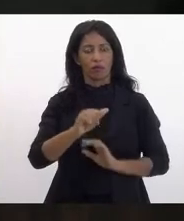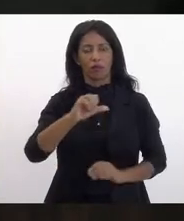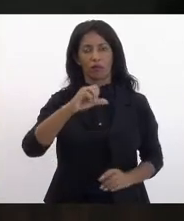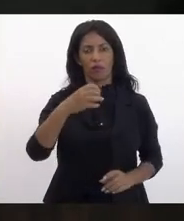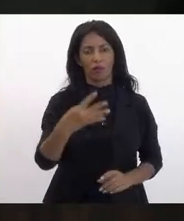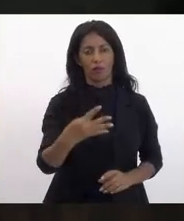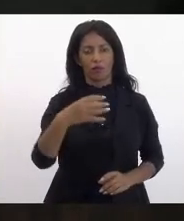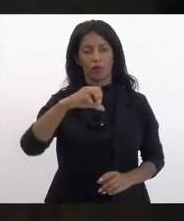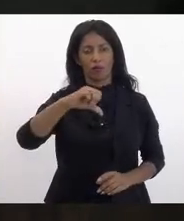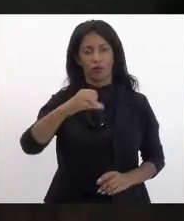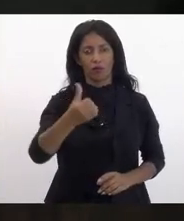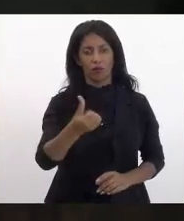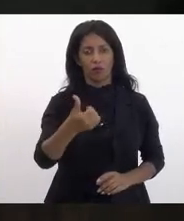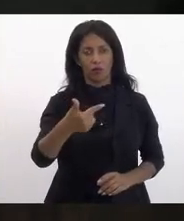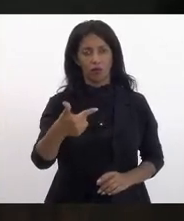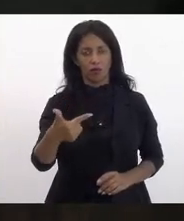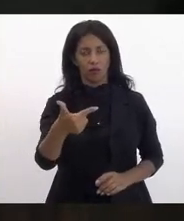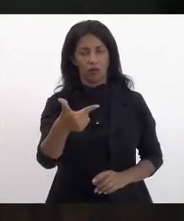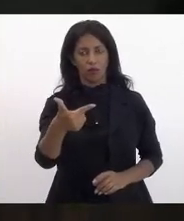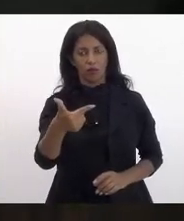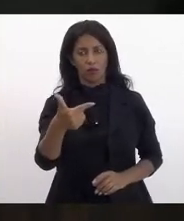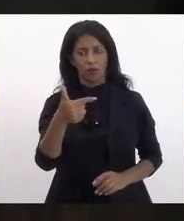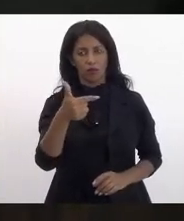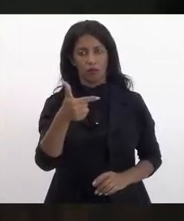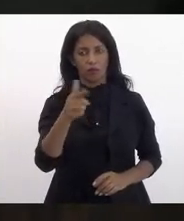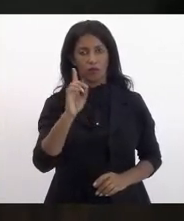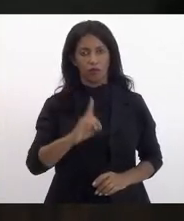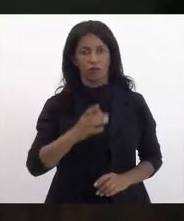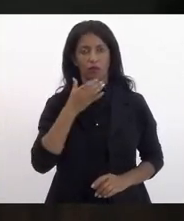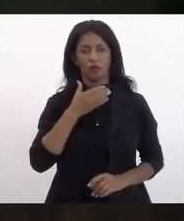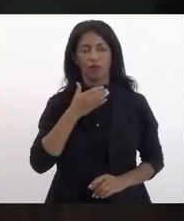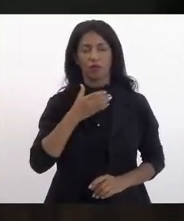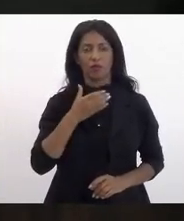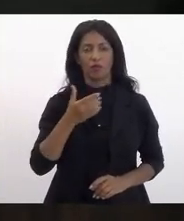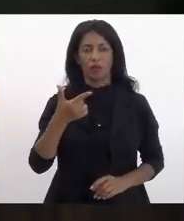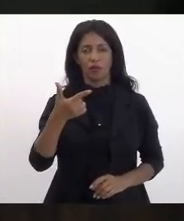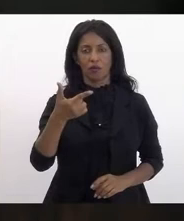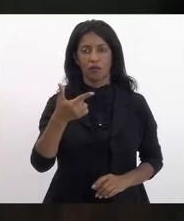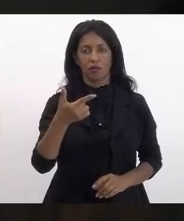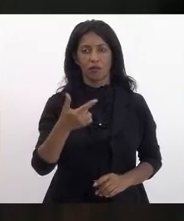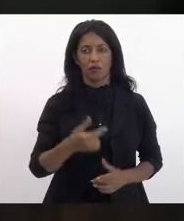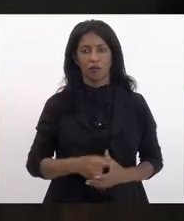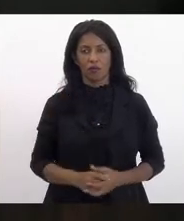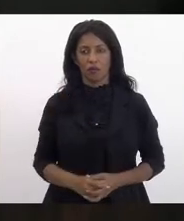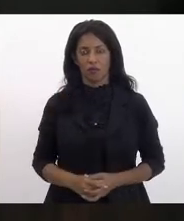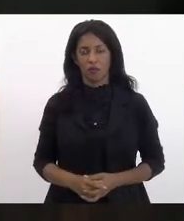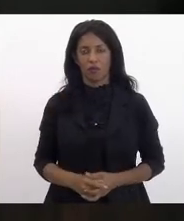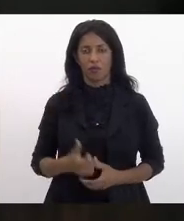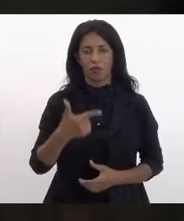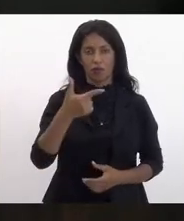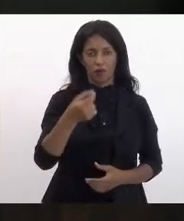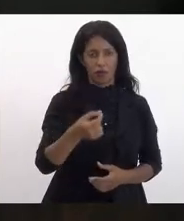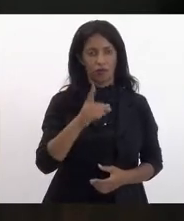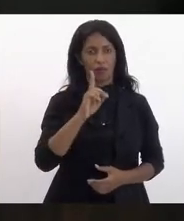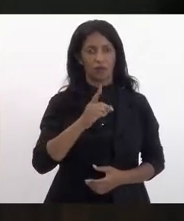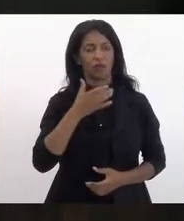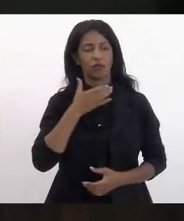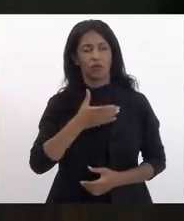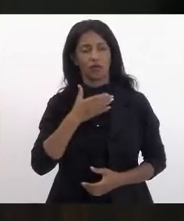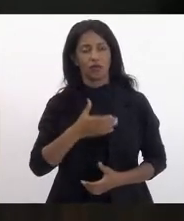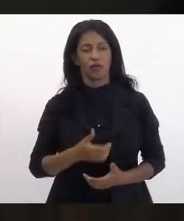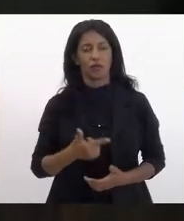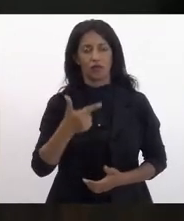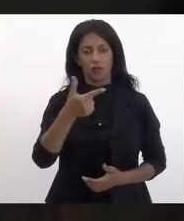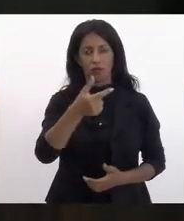número 4.962 de 2020, de dezembro de 20 do, perdão, de 20